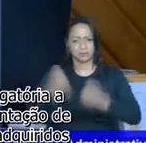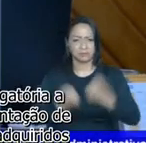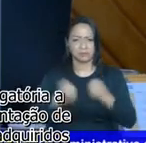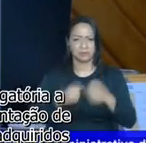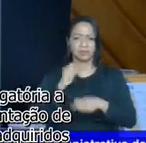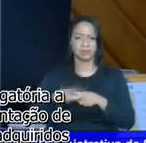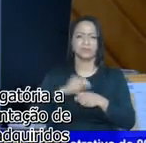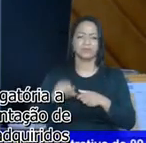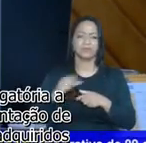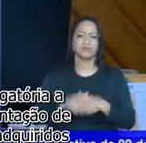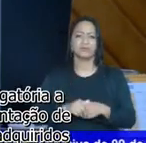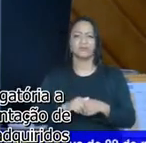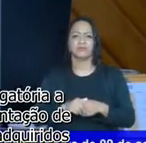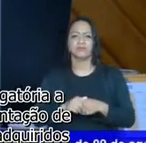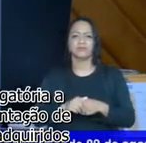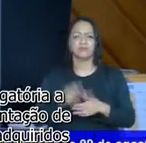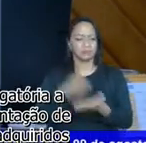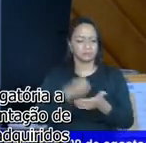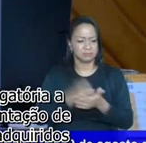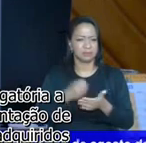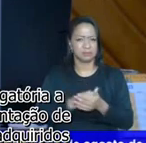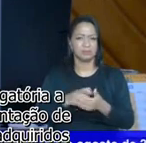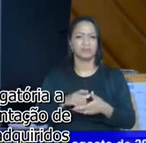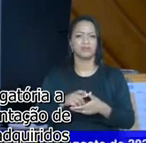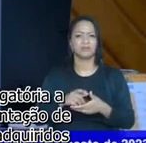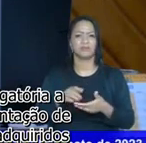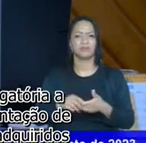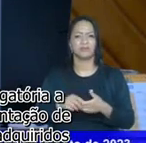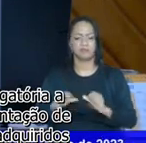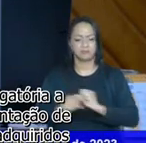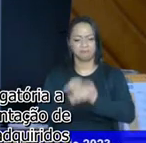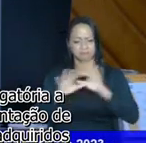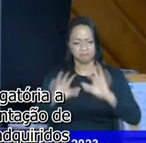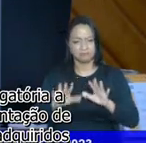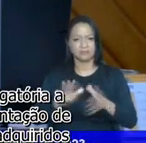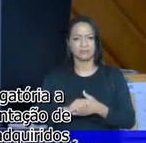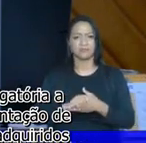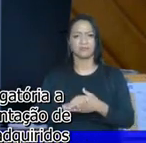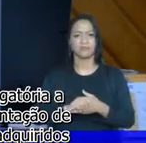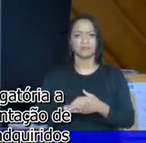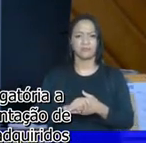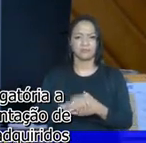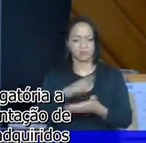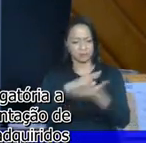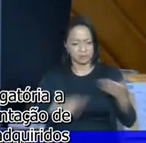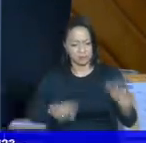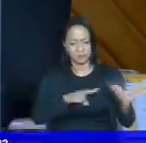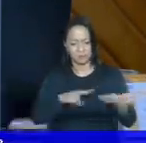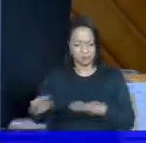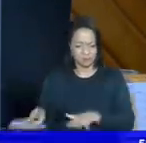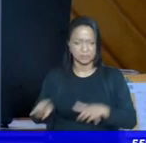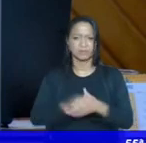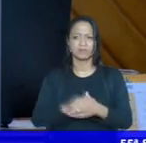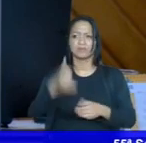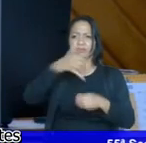mediante locação ou cessão temporária, é obrigatória a declaração dos veículos, bem como é imprescindível a apresentação de relatório semanal com volume e valor dos